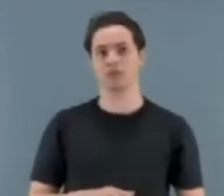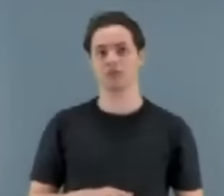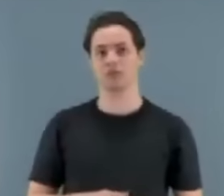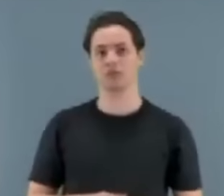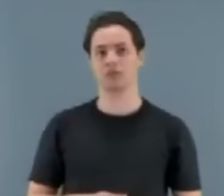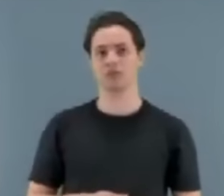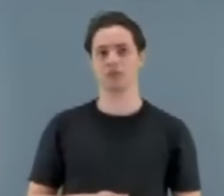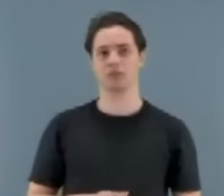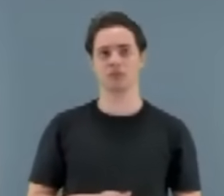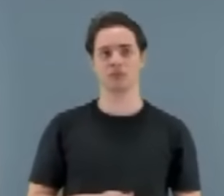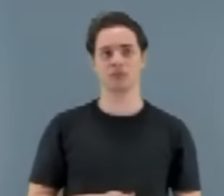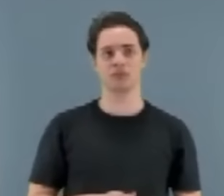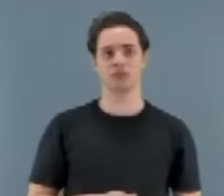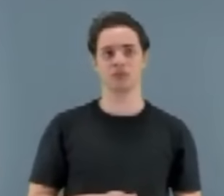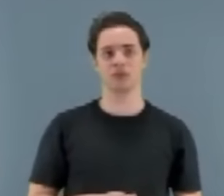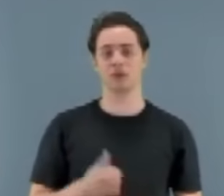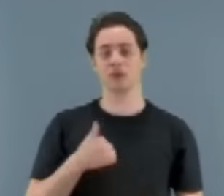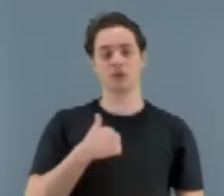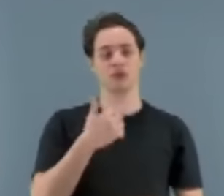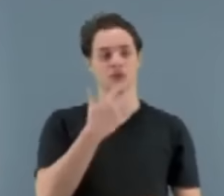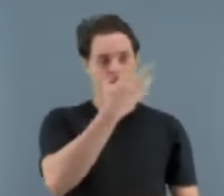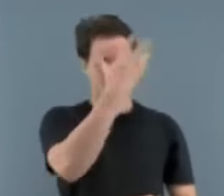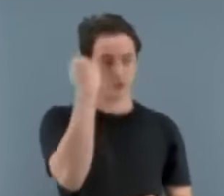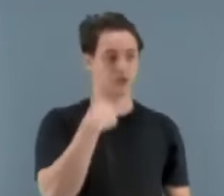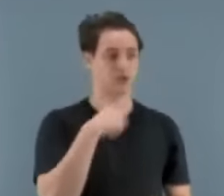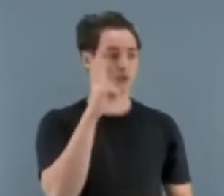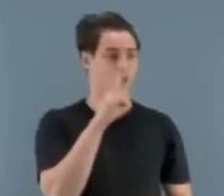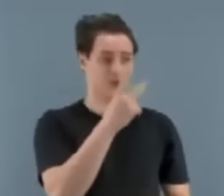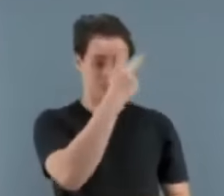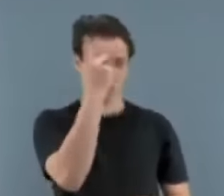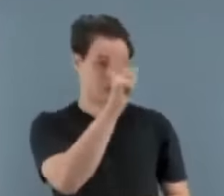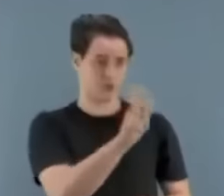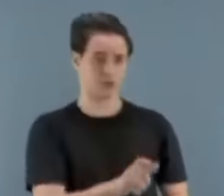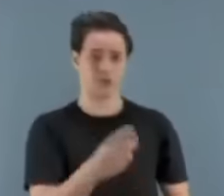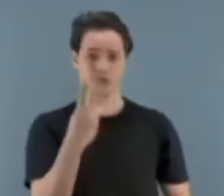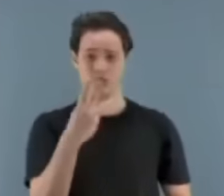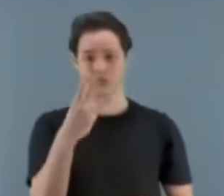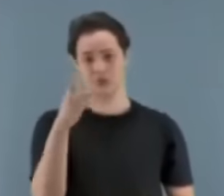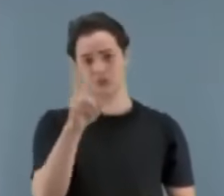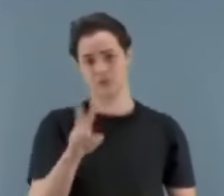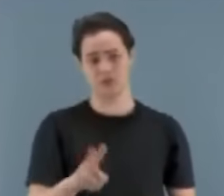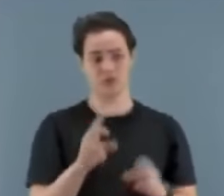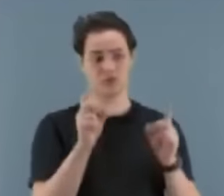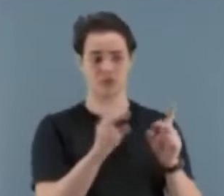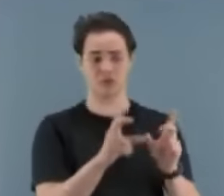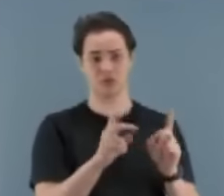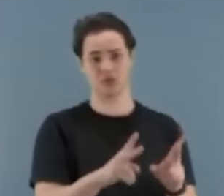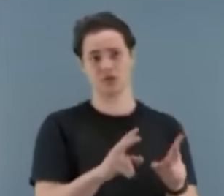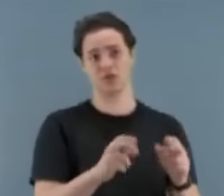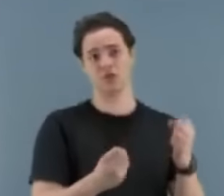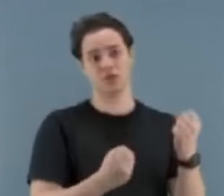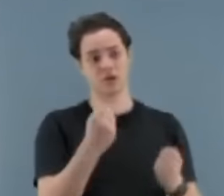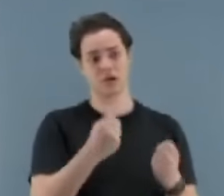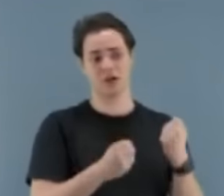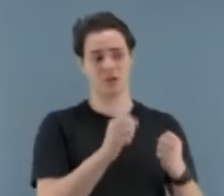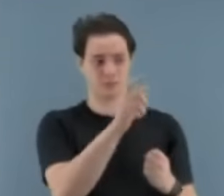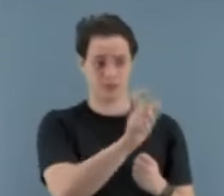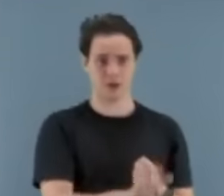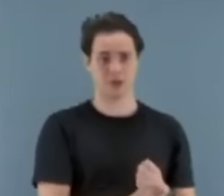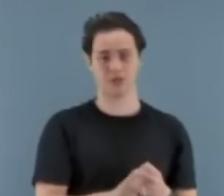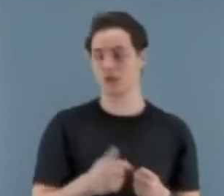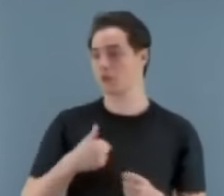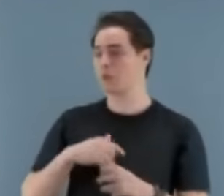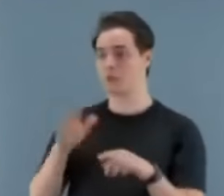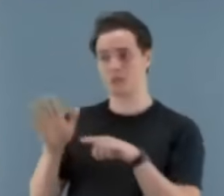Eu não quero... acabou que eu esqueci que eu vi a pessoa 3 vezes. Eu vendi o carro para ela. Eu estou perguntando, não é dela,